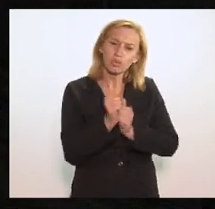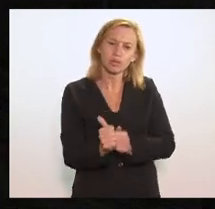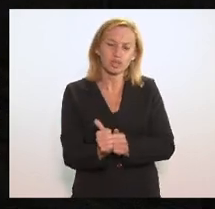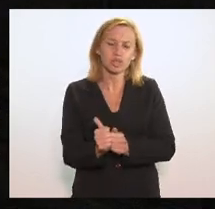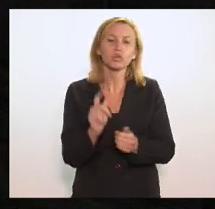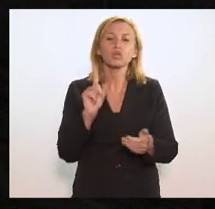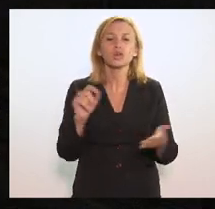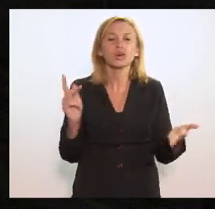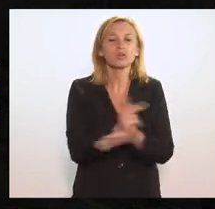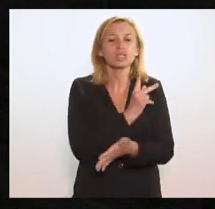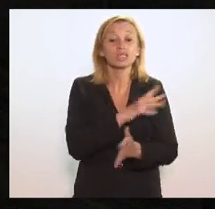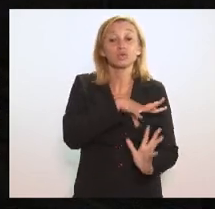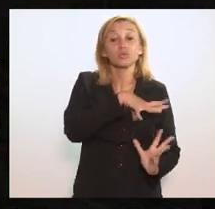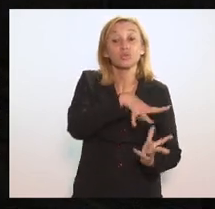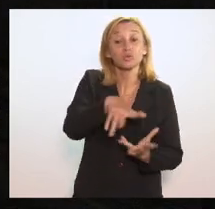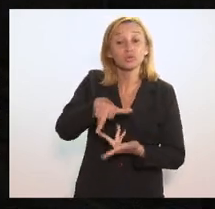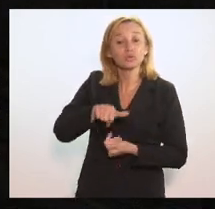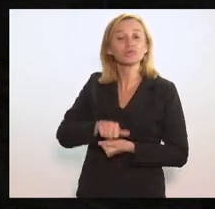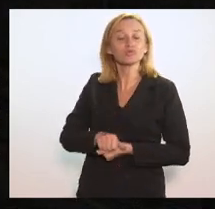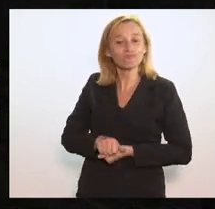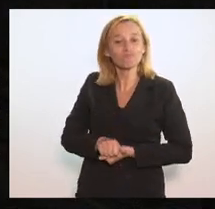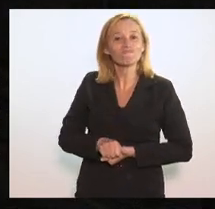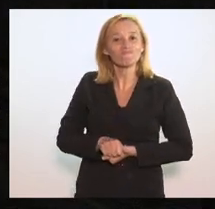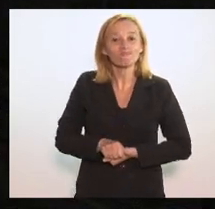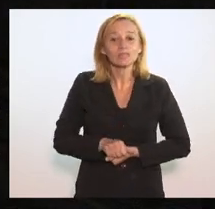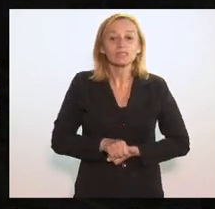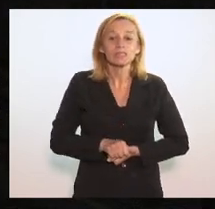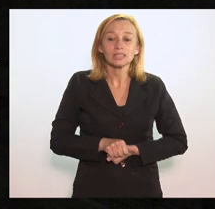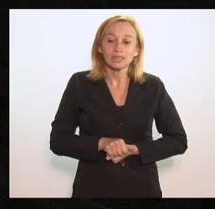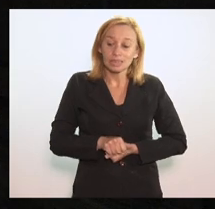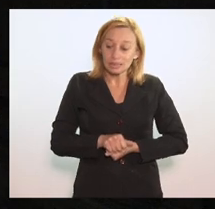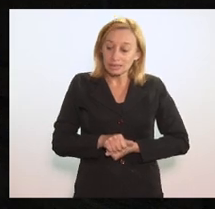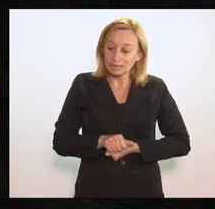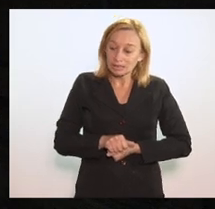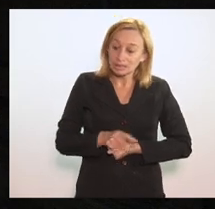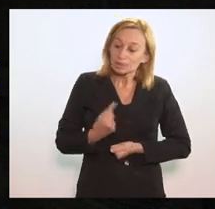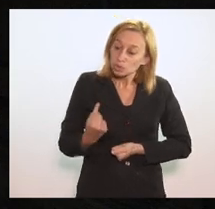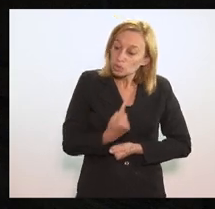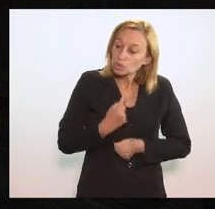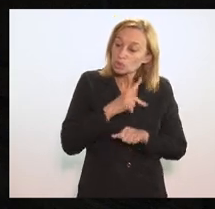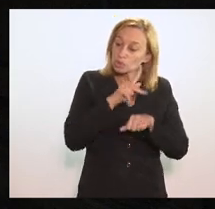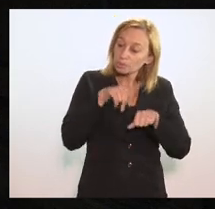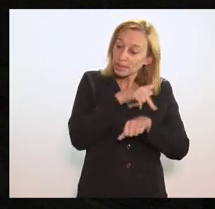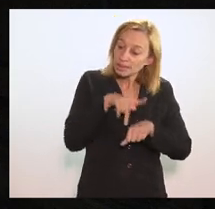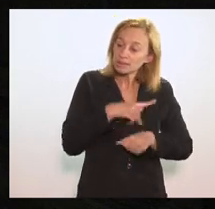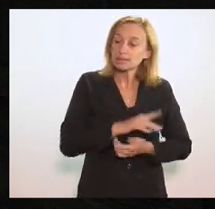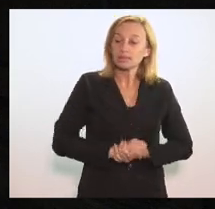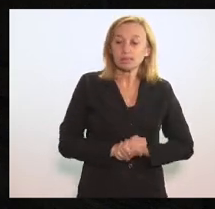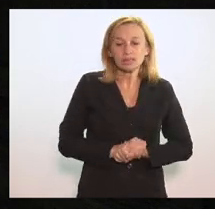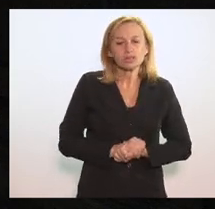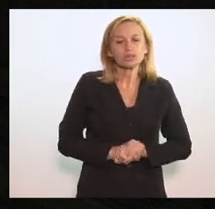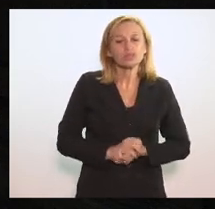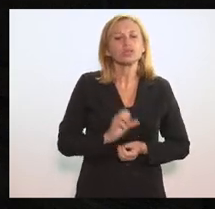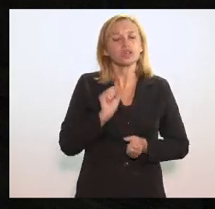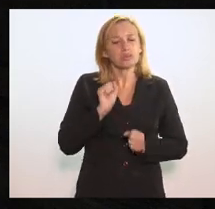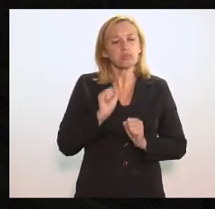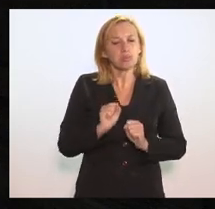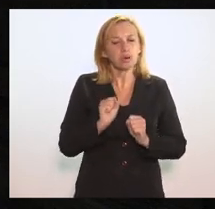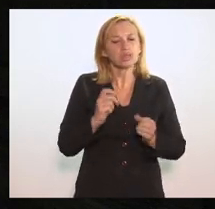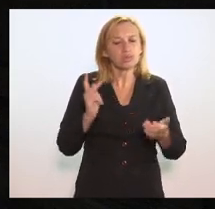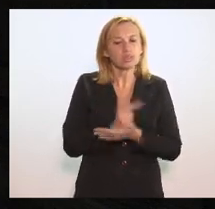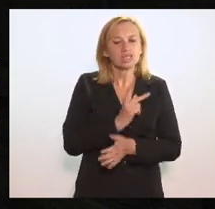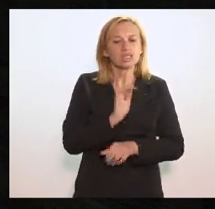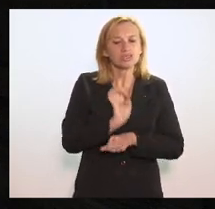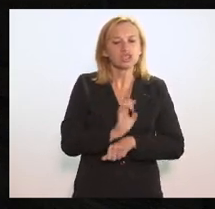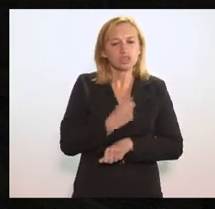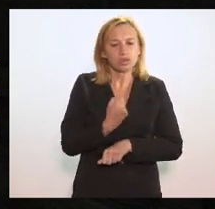vem acontecendo no mundo e o que vem acontecendo no nosso país e o que pode acontecer aqui no nosso